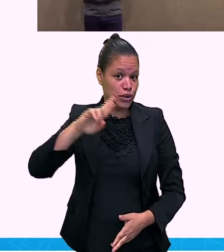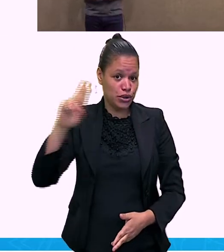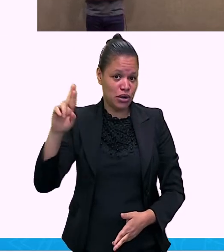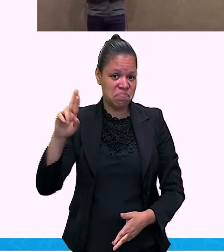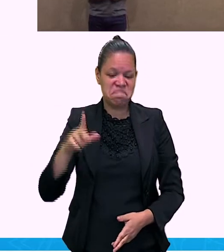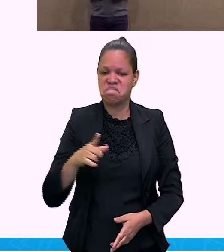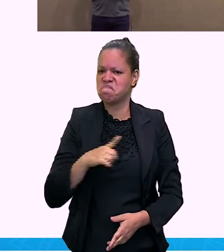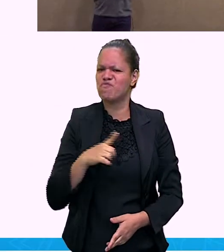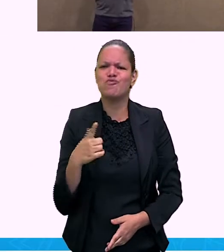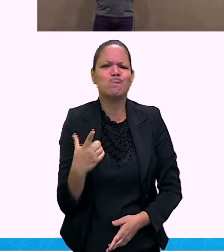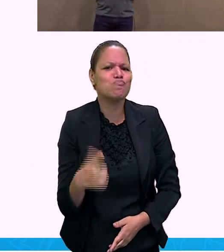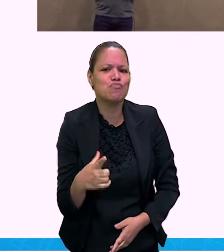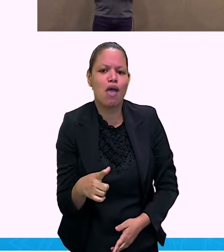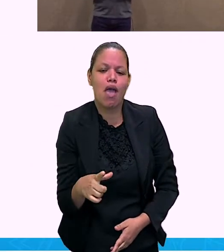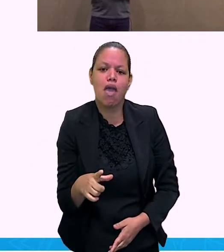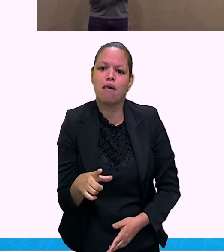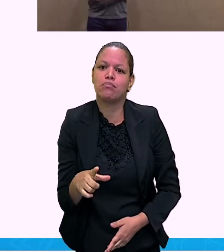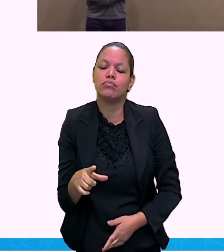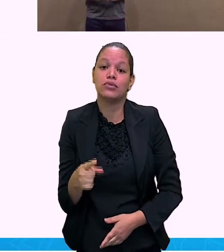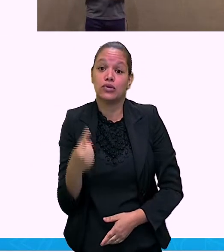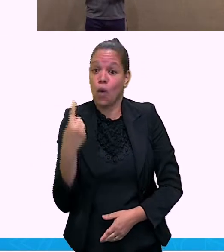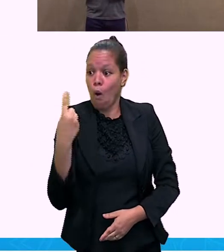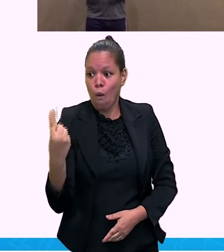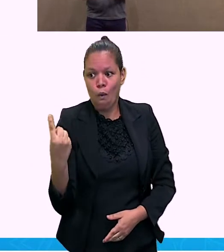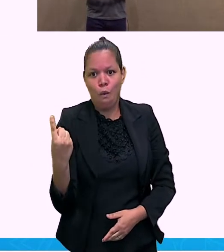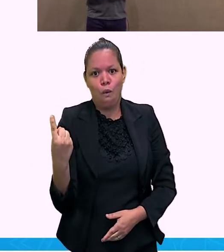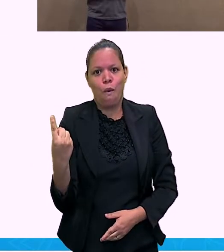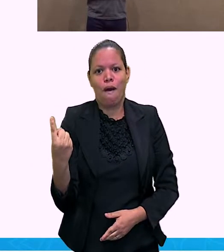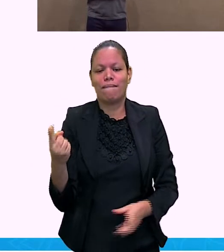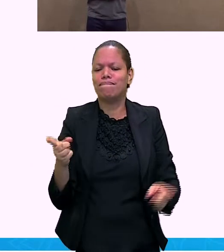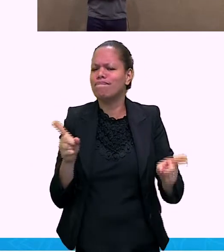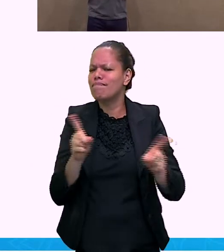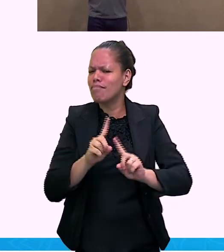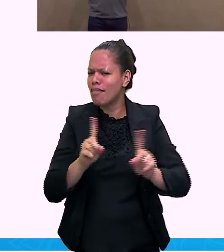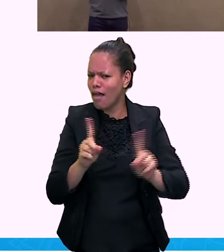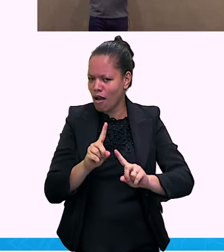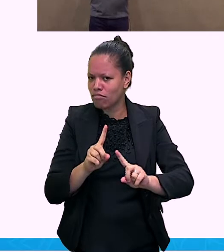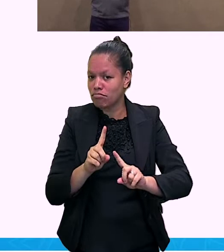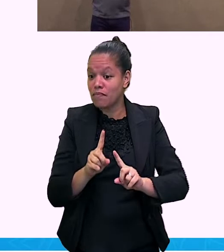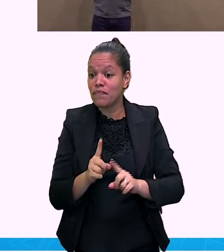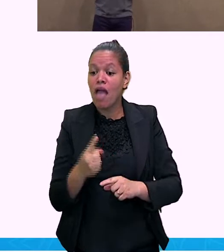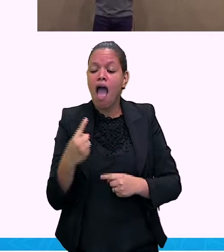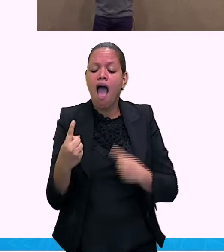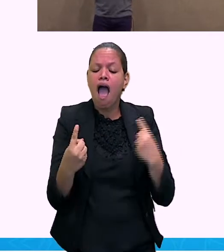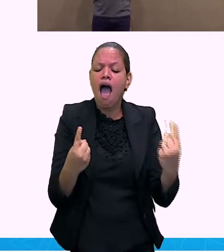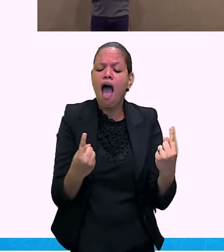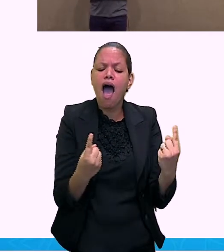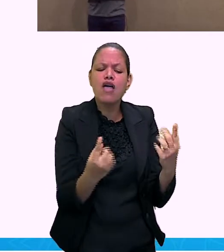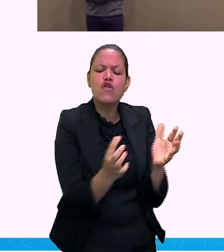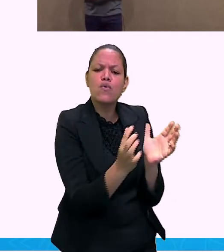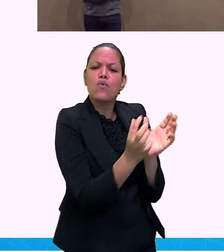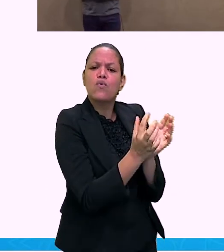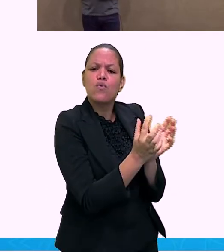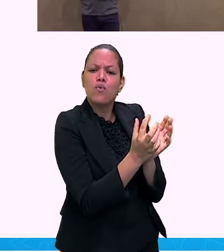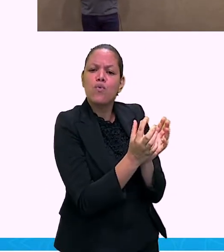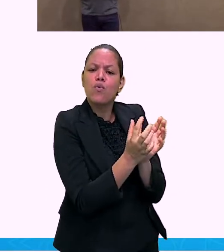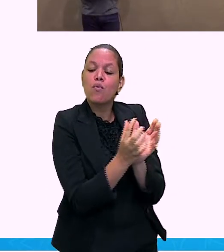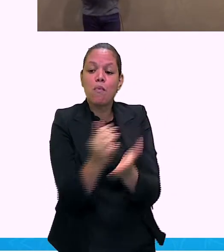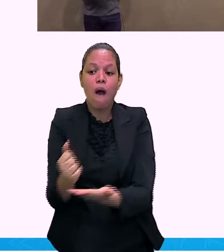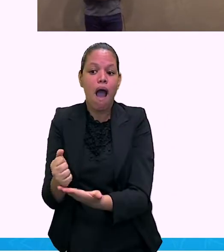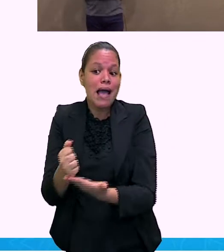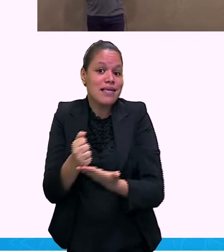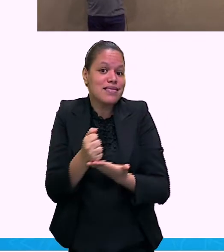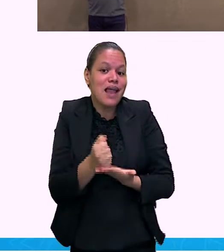única religião. E os conhecimentos diversos que cada comunidade ou que cada povo traz consigo. Então